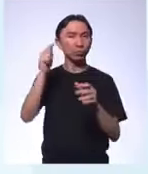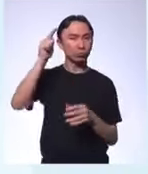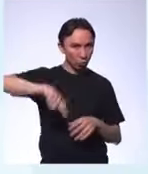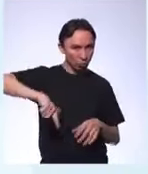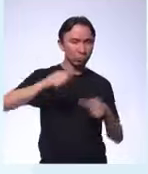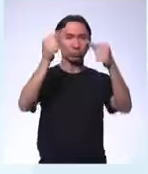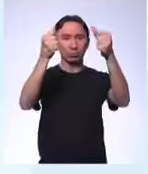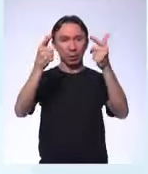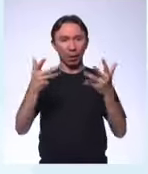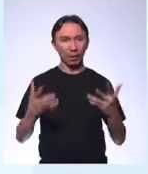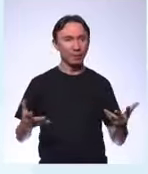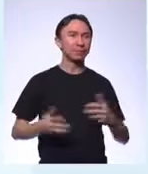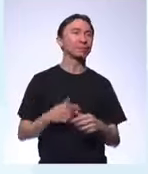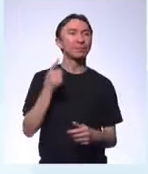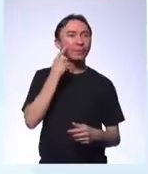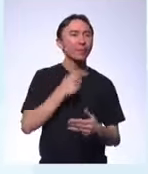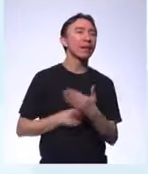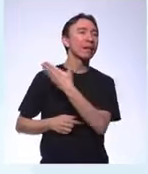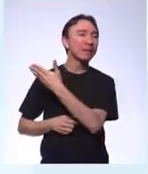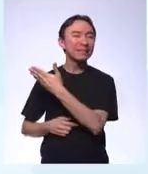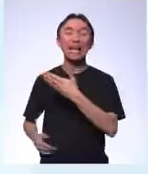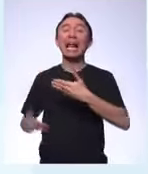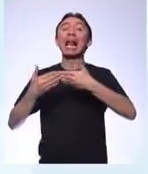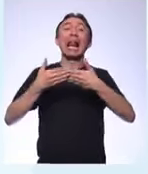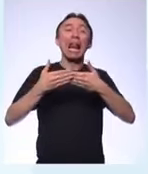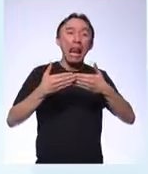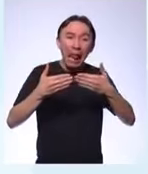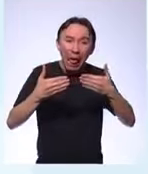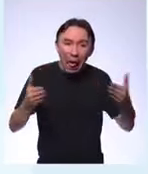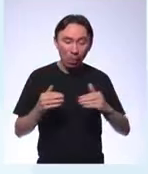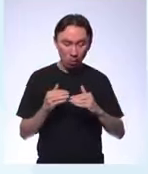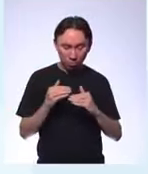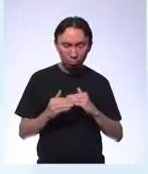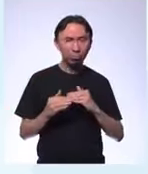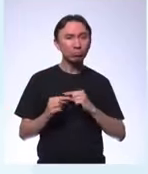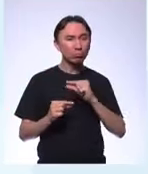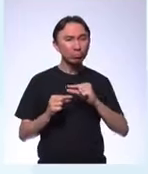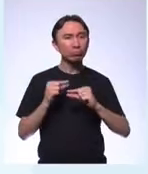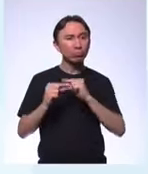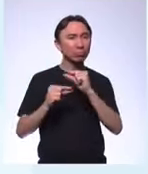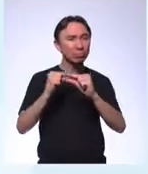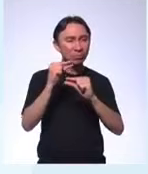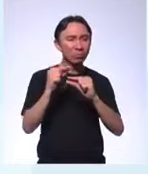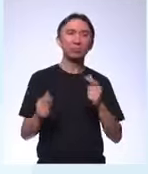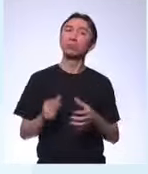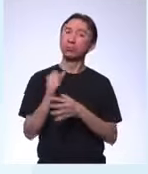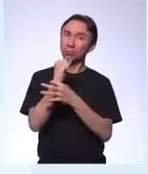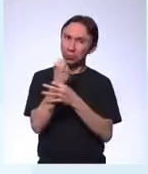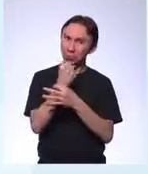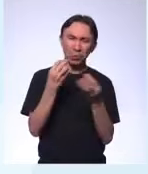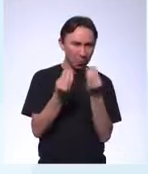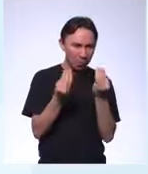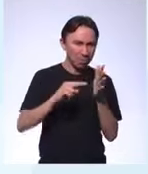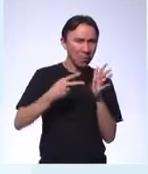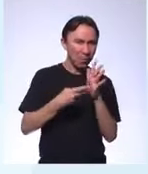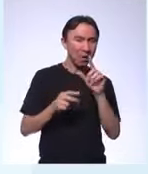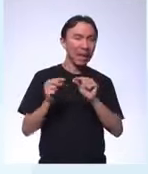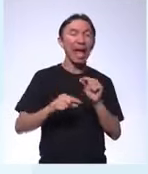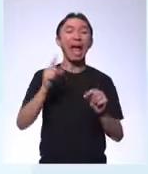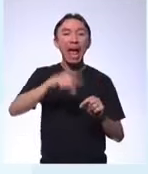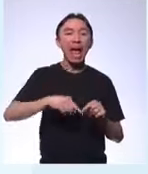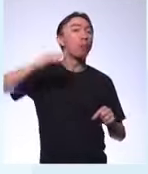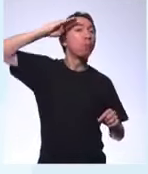a abertura lenta, gradual e segura significa que ela vai ser conduzida pelos militares, né? Um dos exemplos é